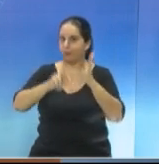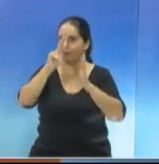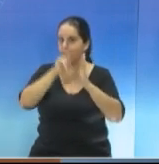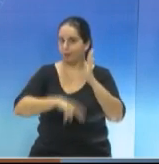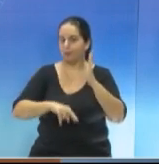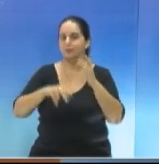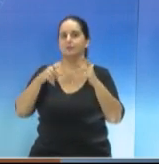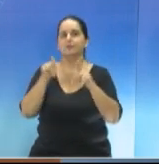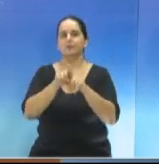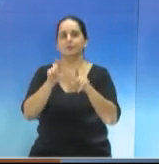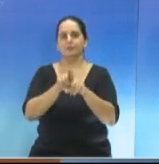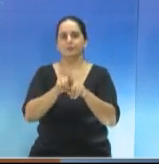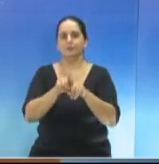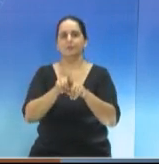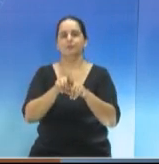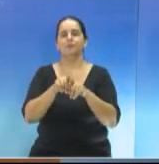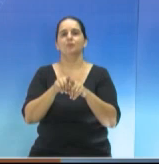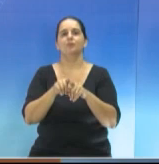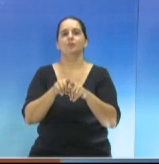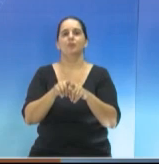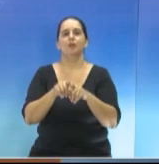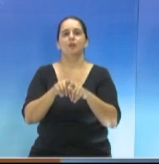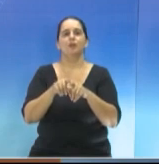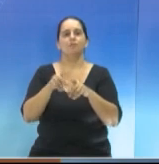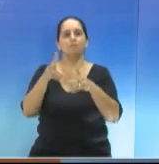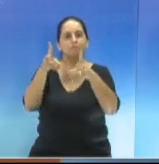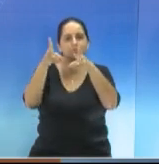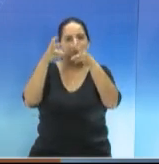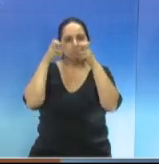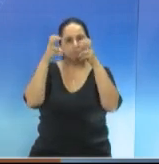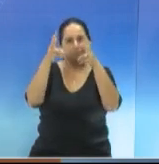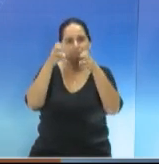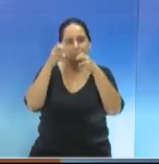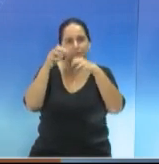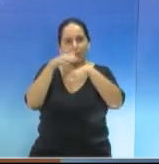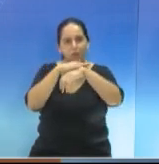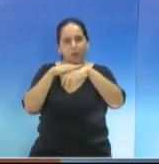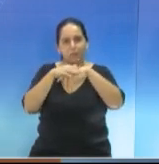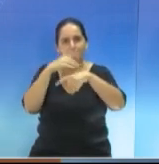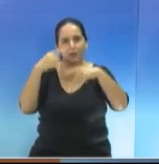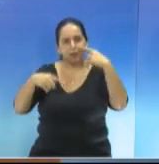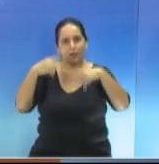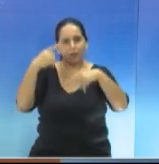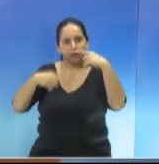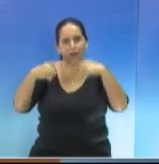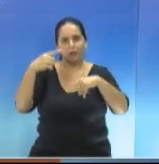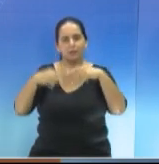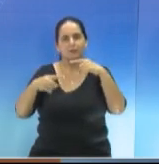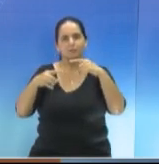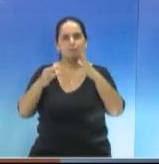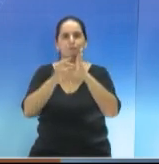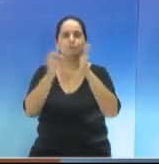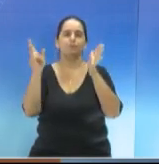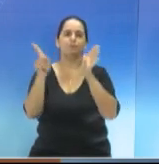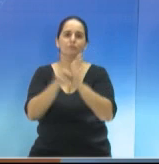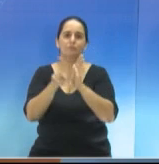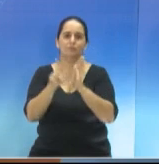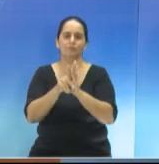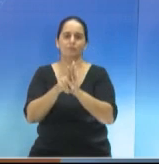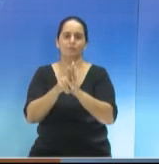escrever, reescrever, né? Ouvir, debater, criticar,